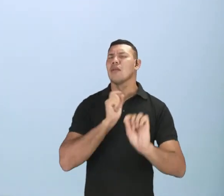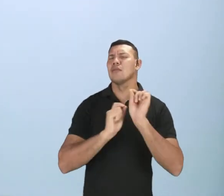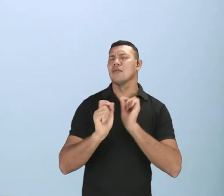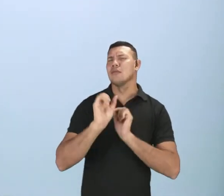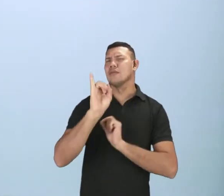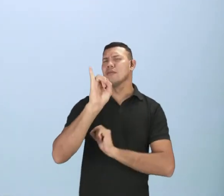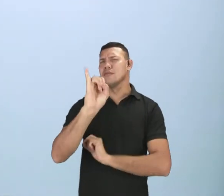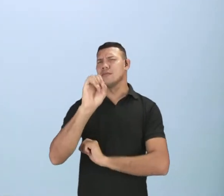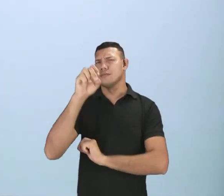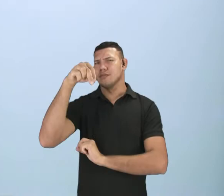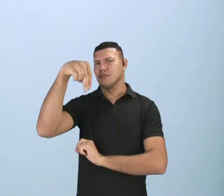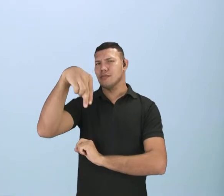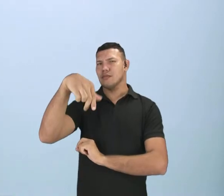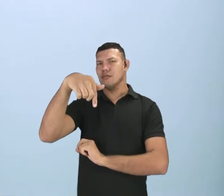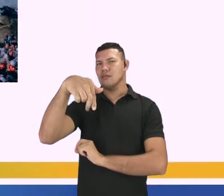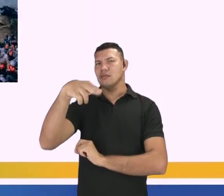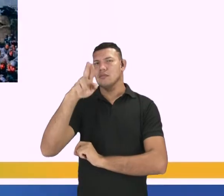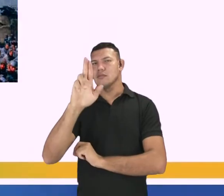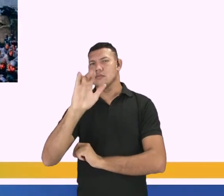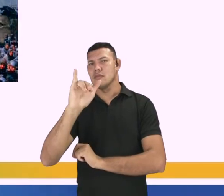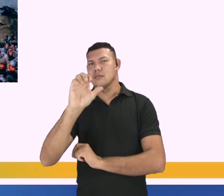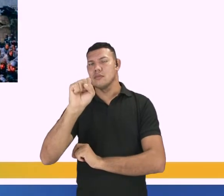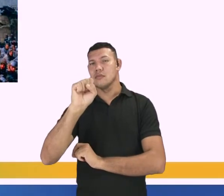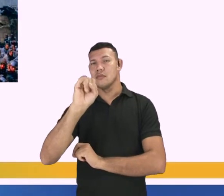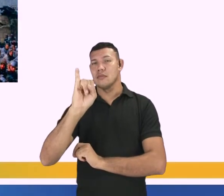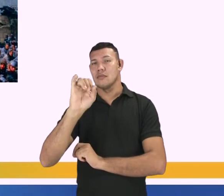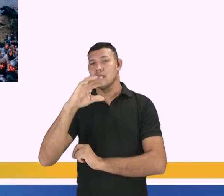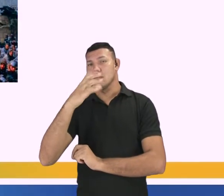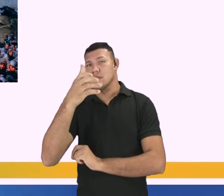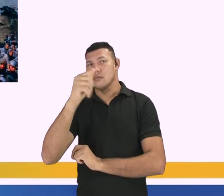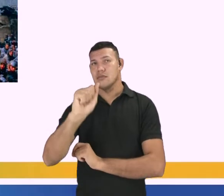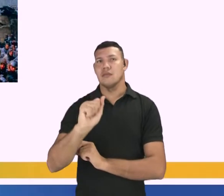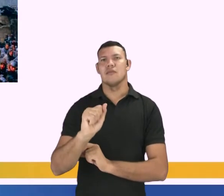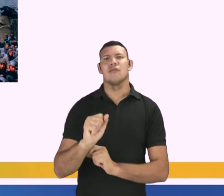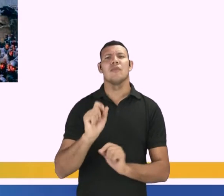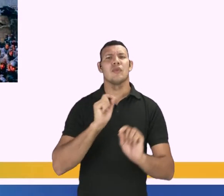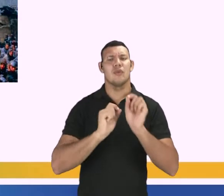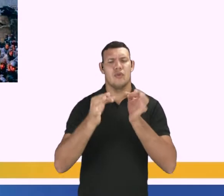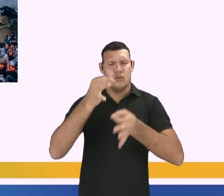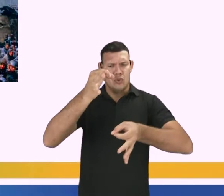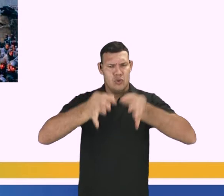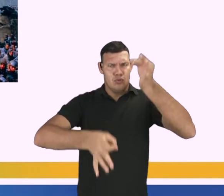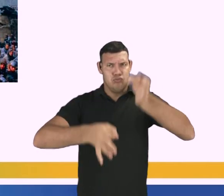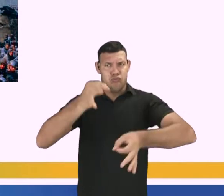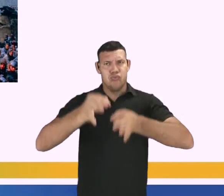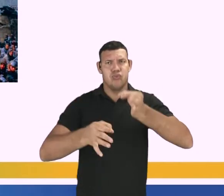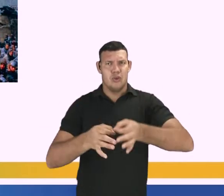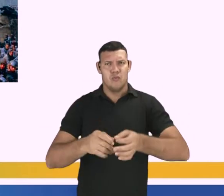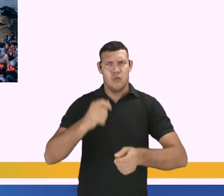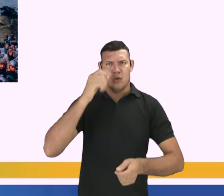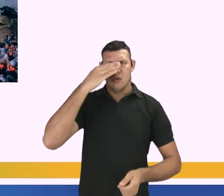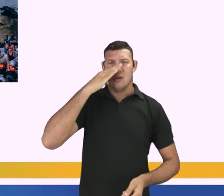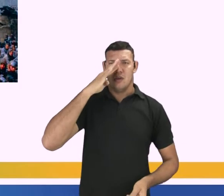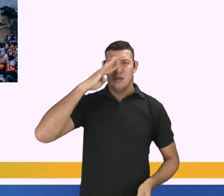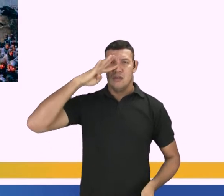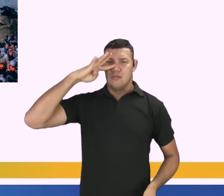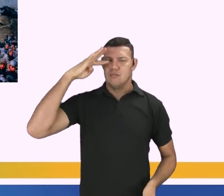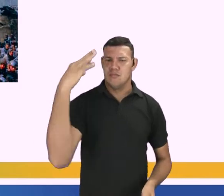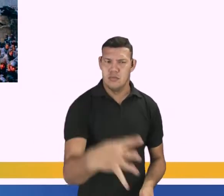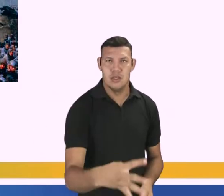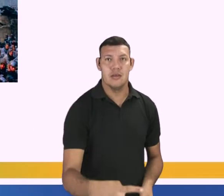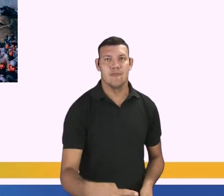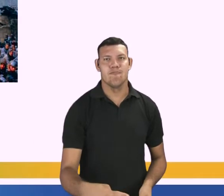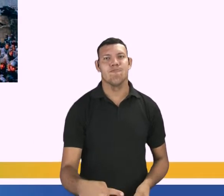A Inquisição, ela vai surgir para julgar e condenar todos aqueles que